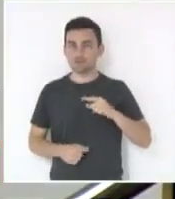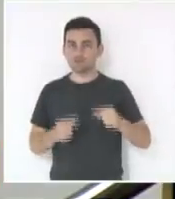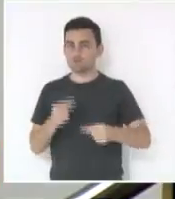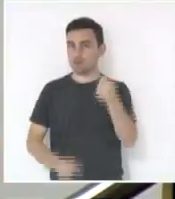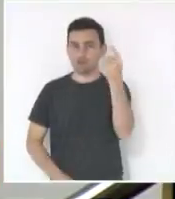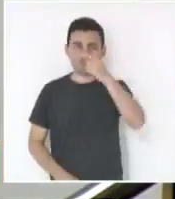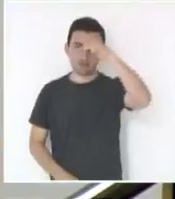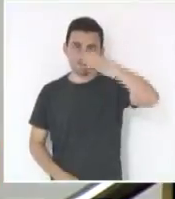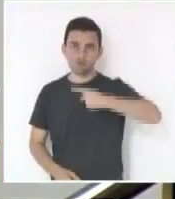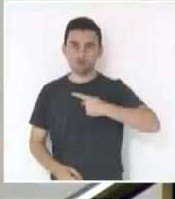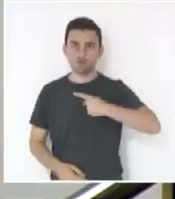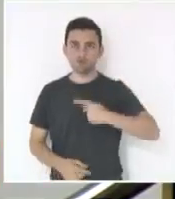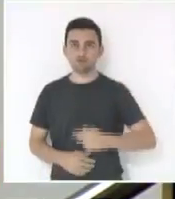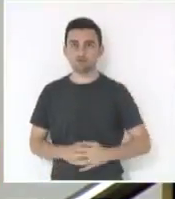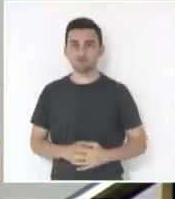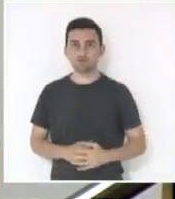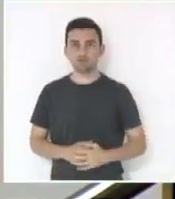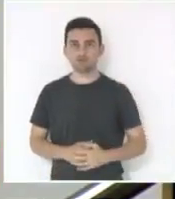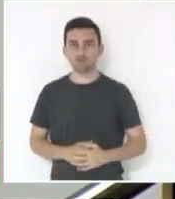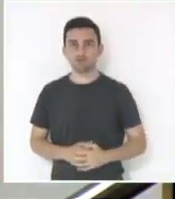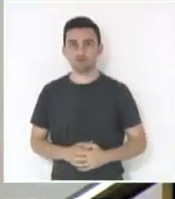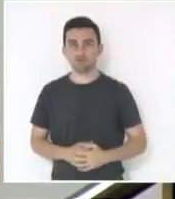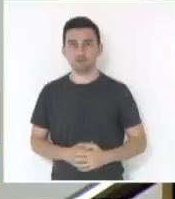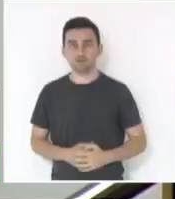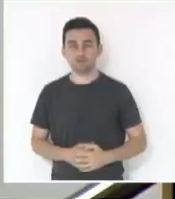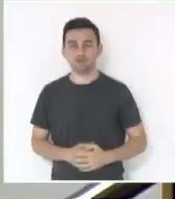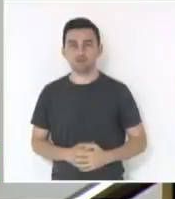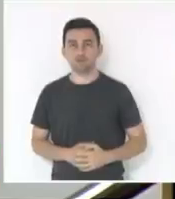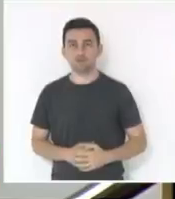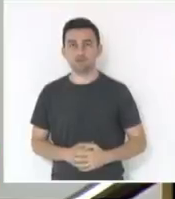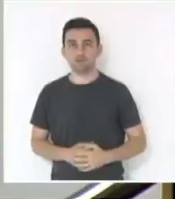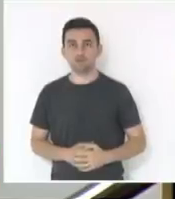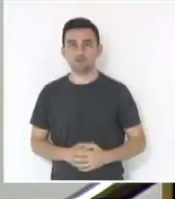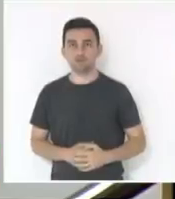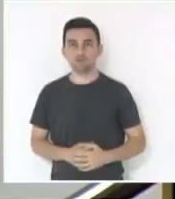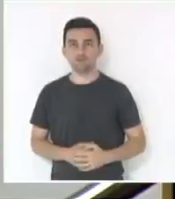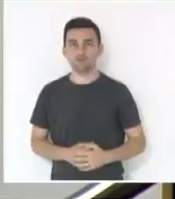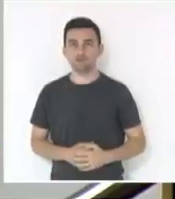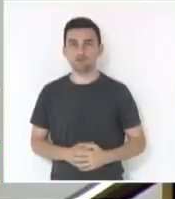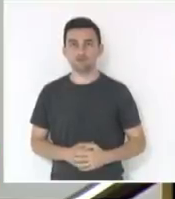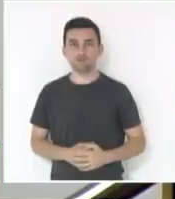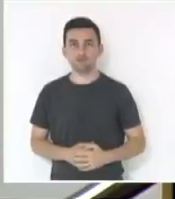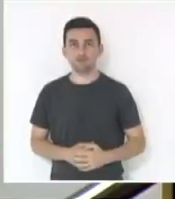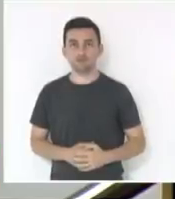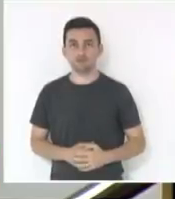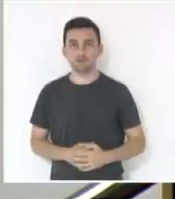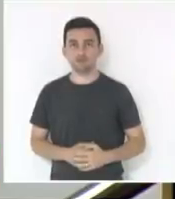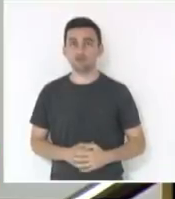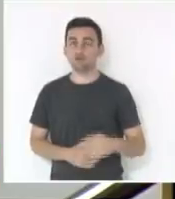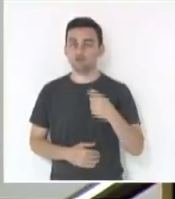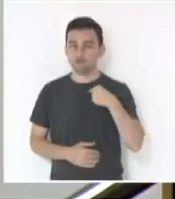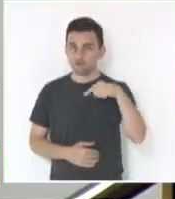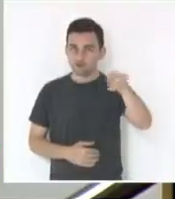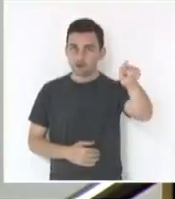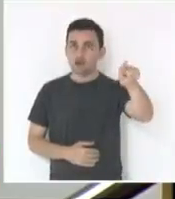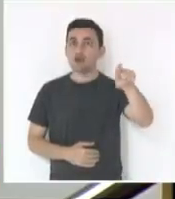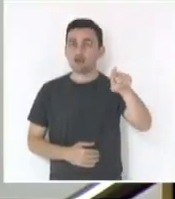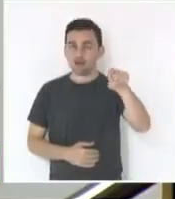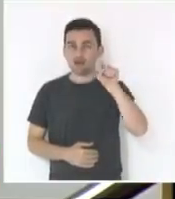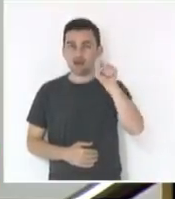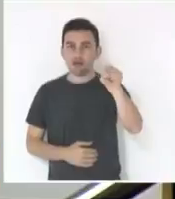É, deve estar ouvindo, tem que estar ouvindo, tem que estar atento. É o seguinte, eu fui na Casa Civil hoje, Maurício